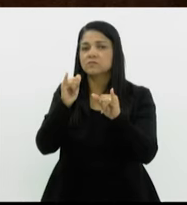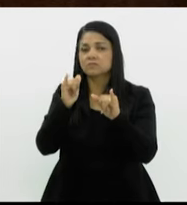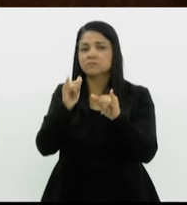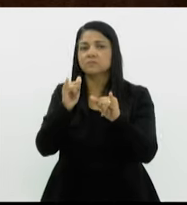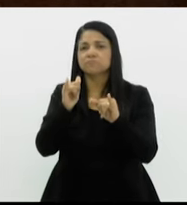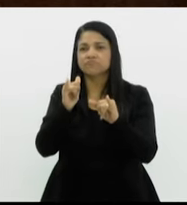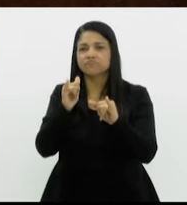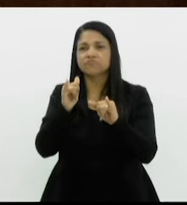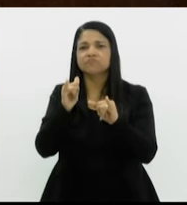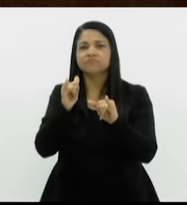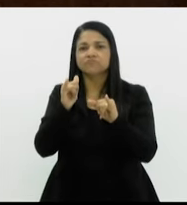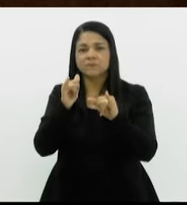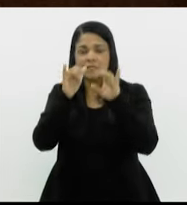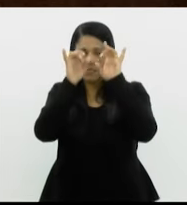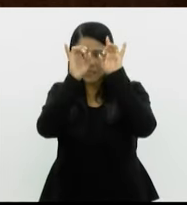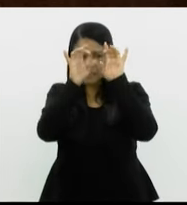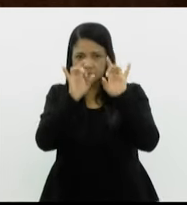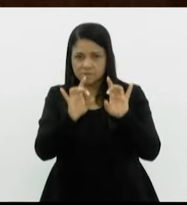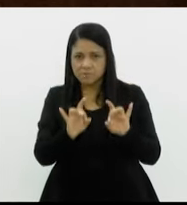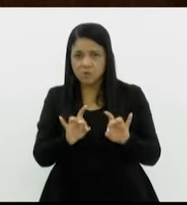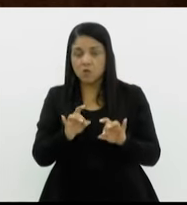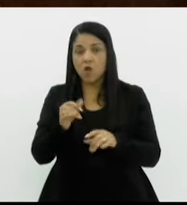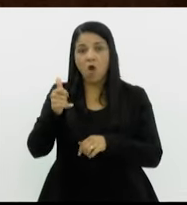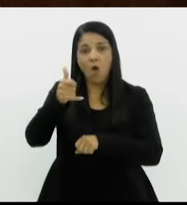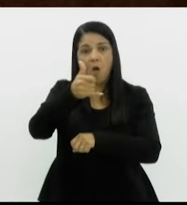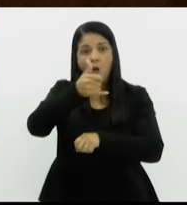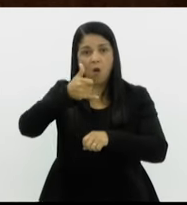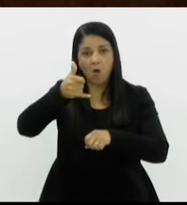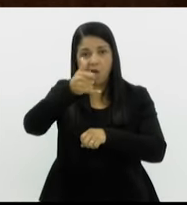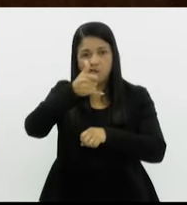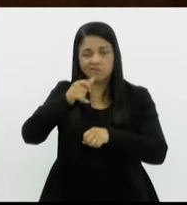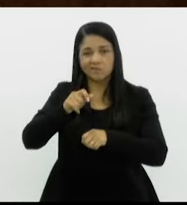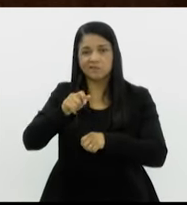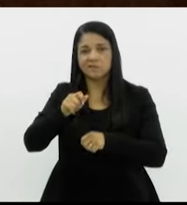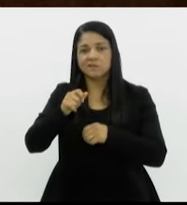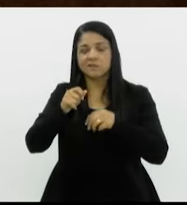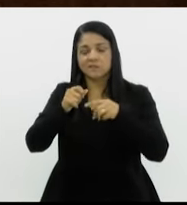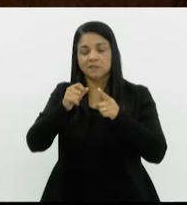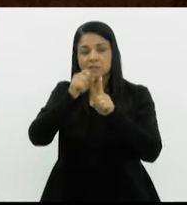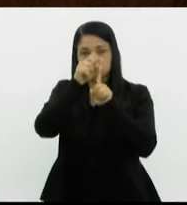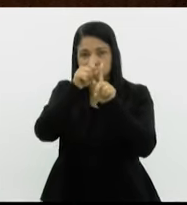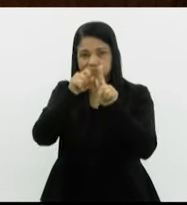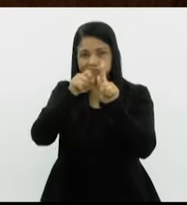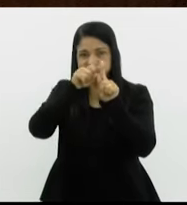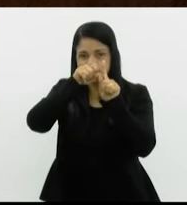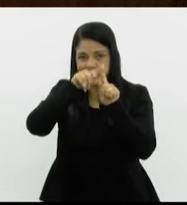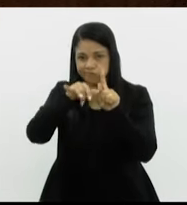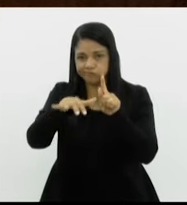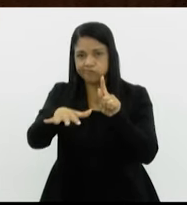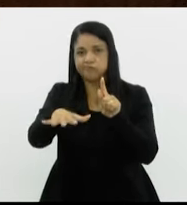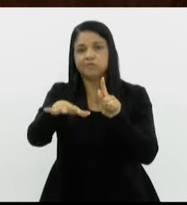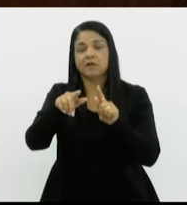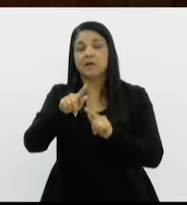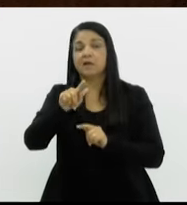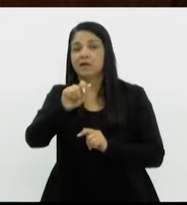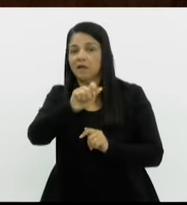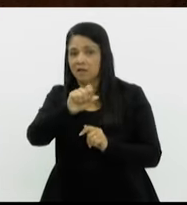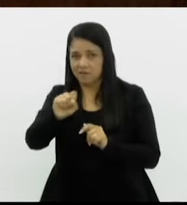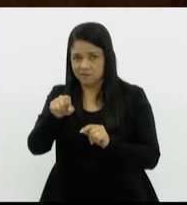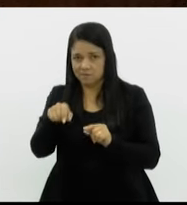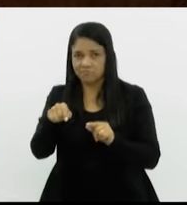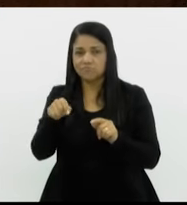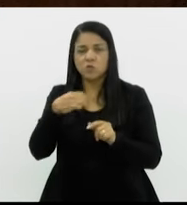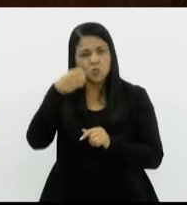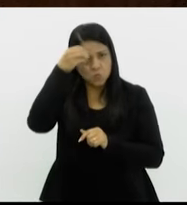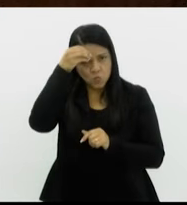uma especialidade em óleo e gás, de grande conhecimento, de grande capacidade. E